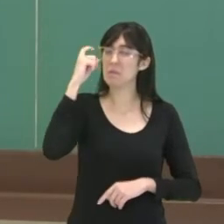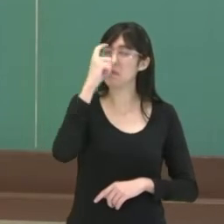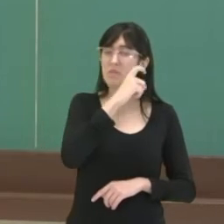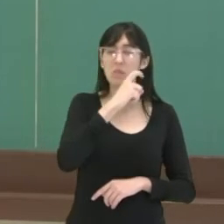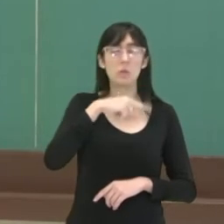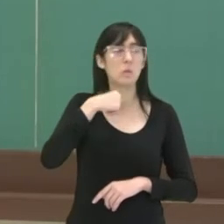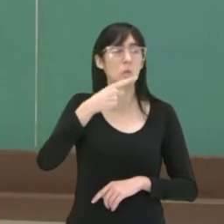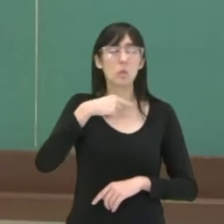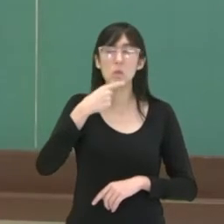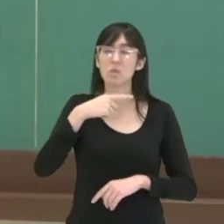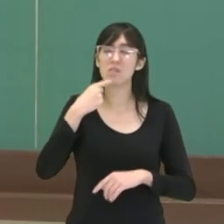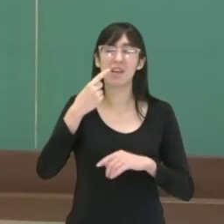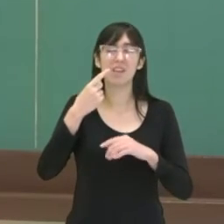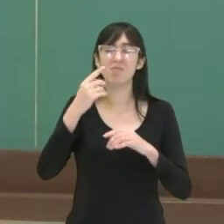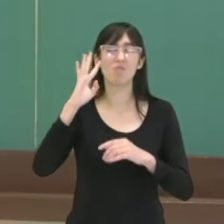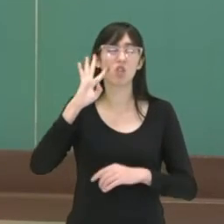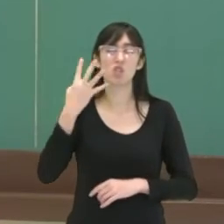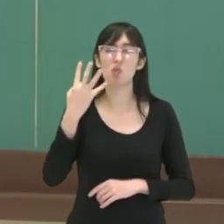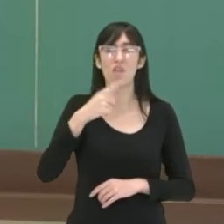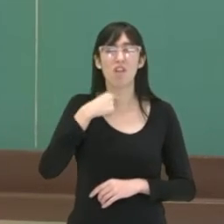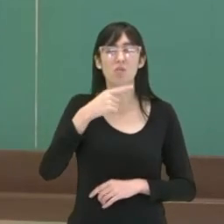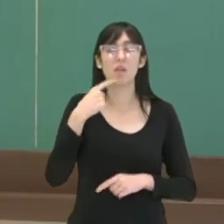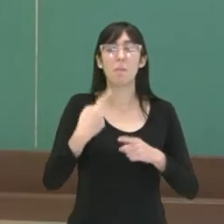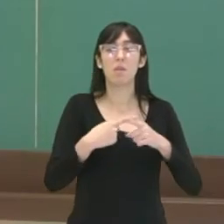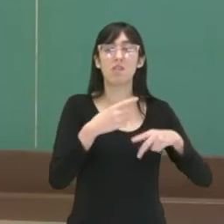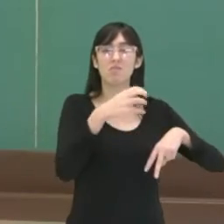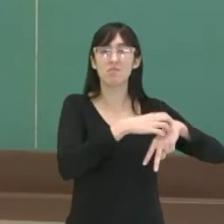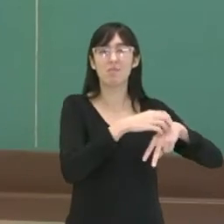resolveram com a queda da monarquia.